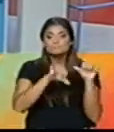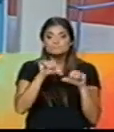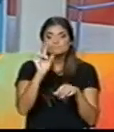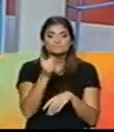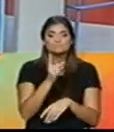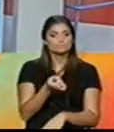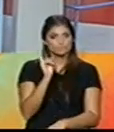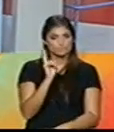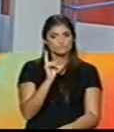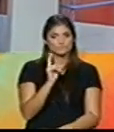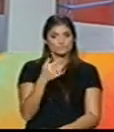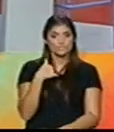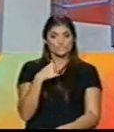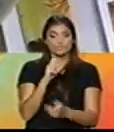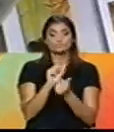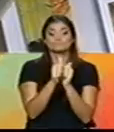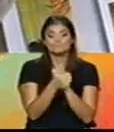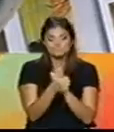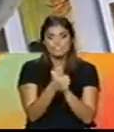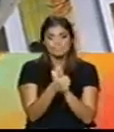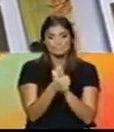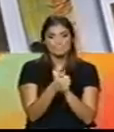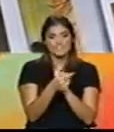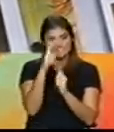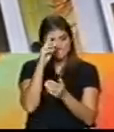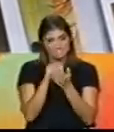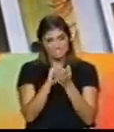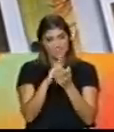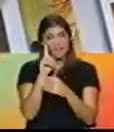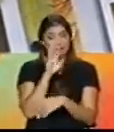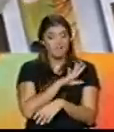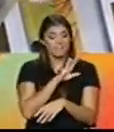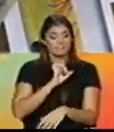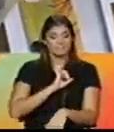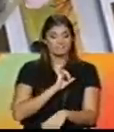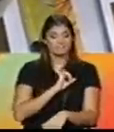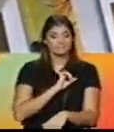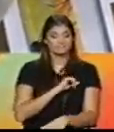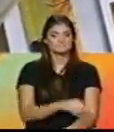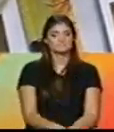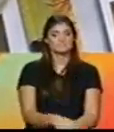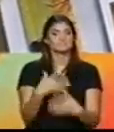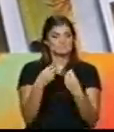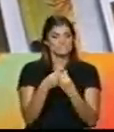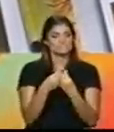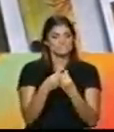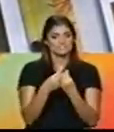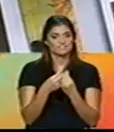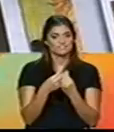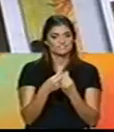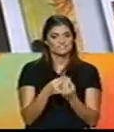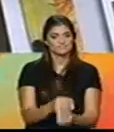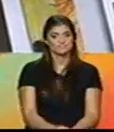Não. Fui eu que reinventei. Foi uma experiência minha. Sim, já sim, é sim. Tal pitada indiscreta sim, da sim, filha, sim. Não é? Todas têm uma